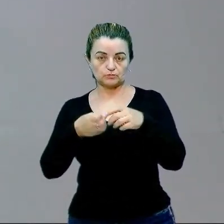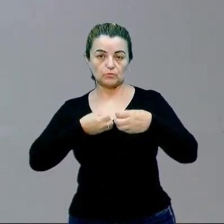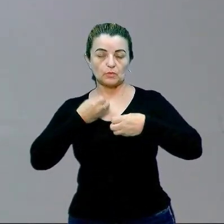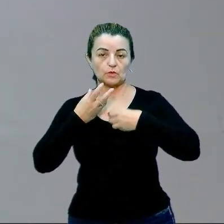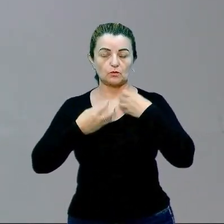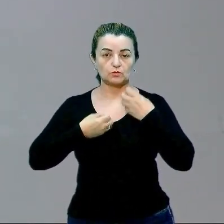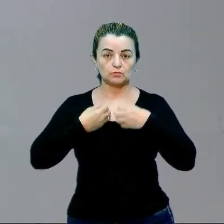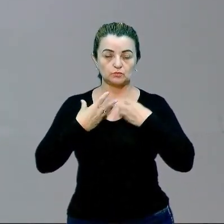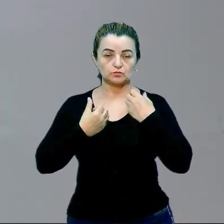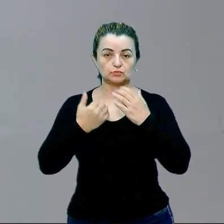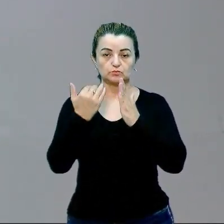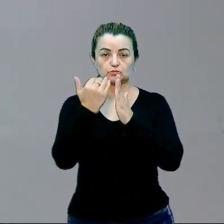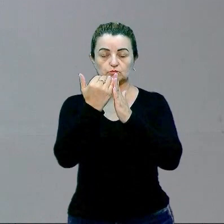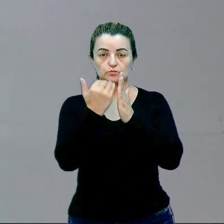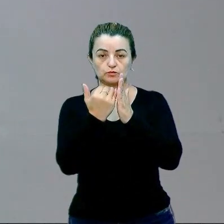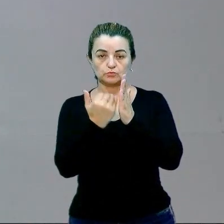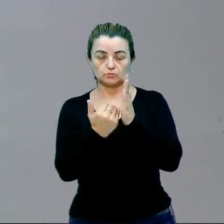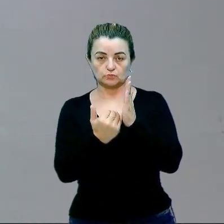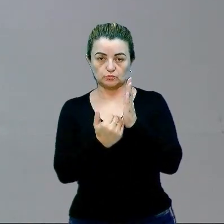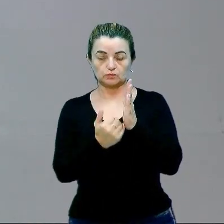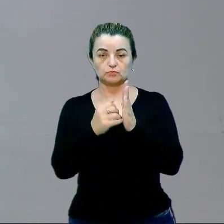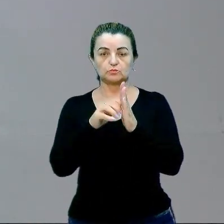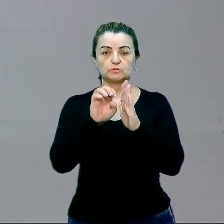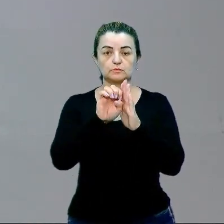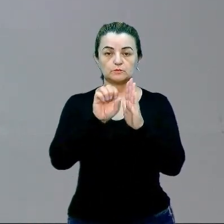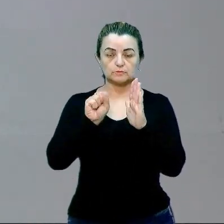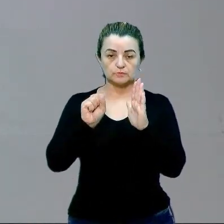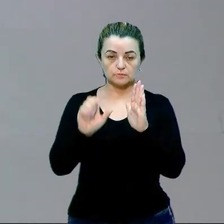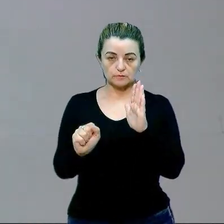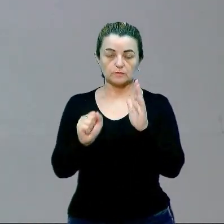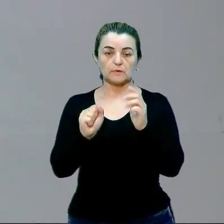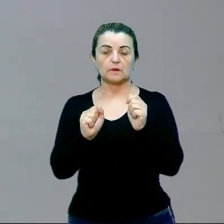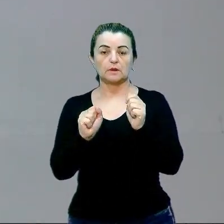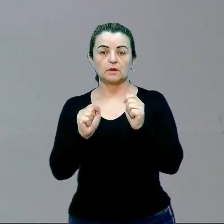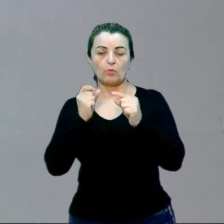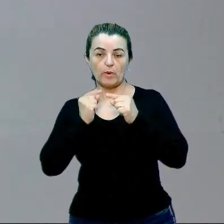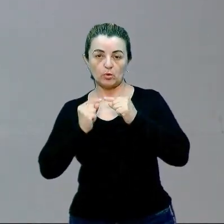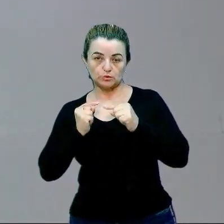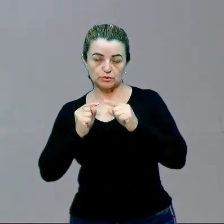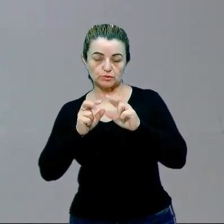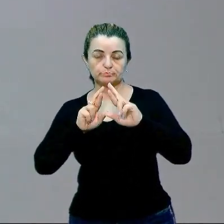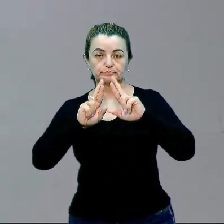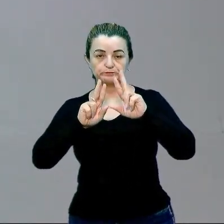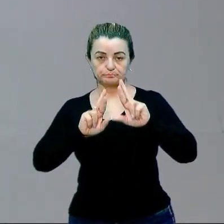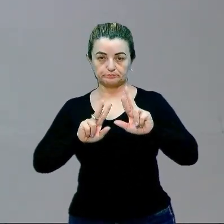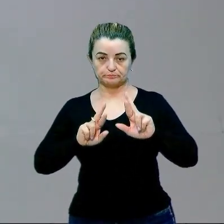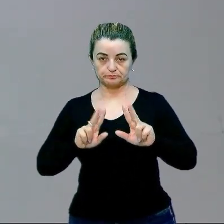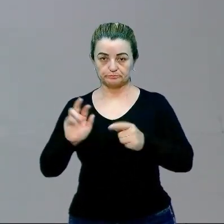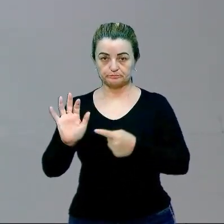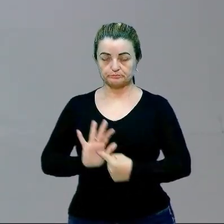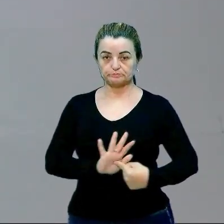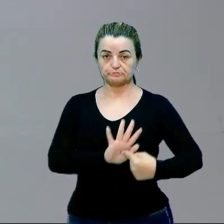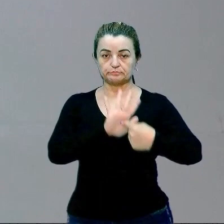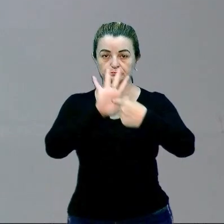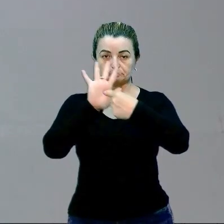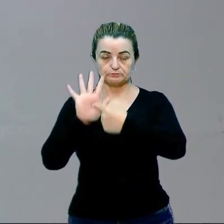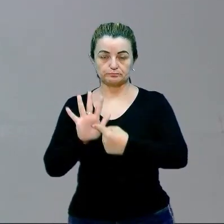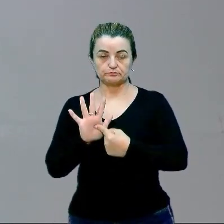organizado em versos, estrofes, com ritmos, melodias, e aí eu vou trazer para vocês